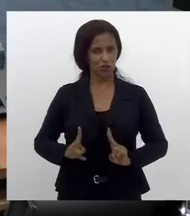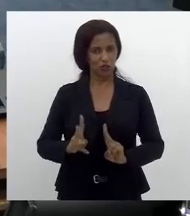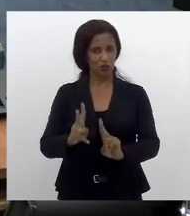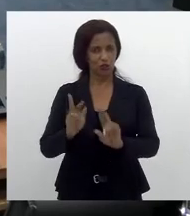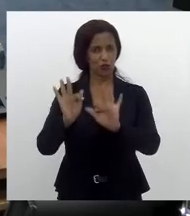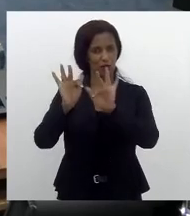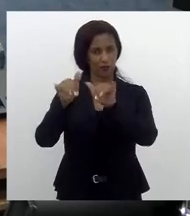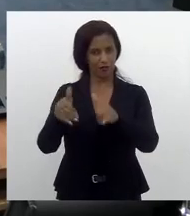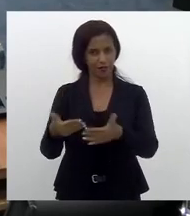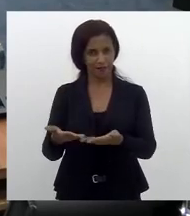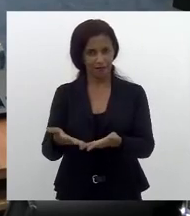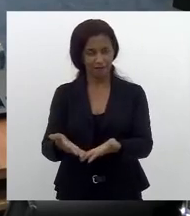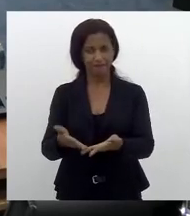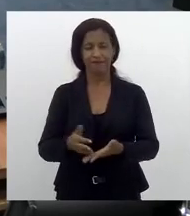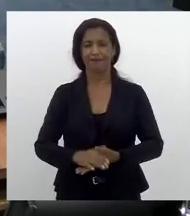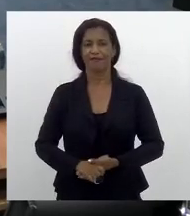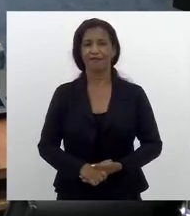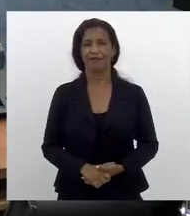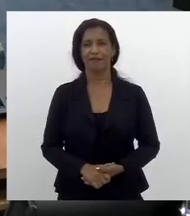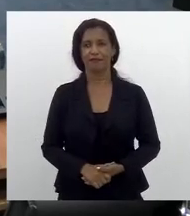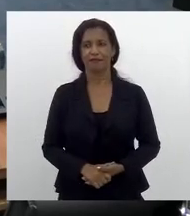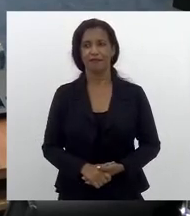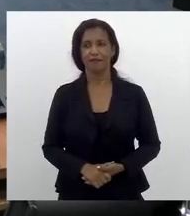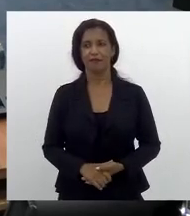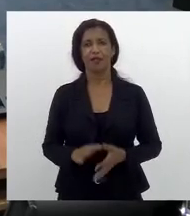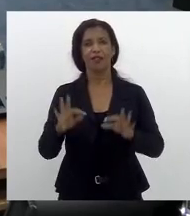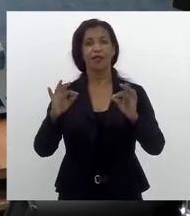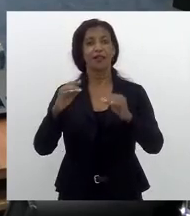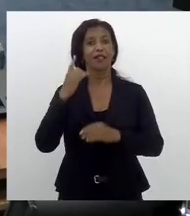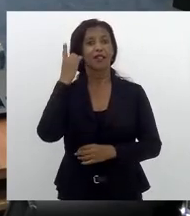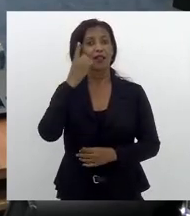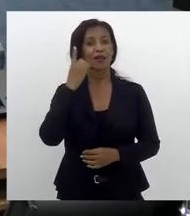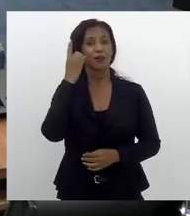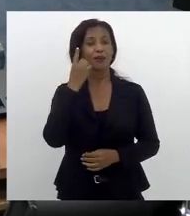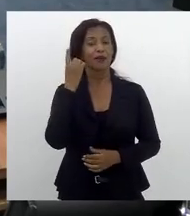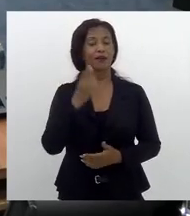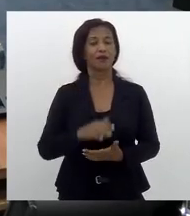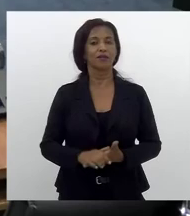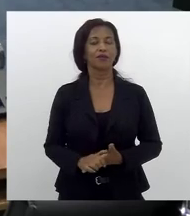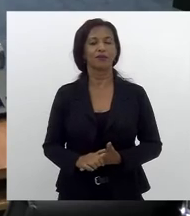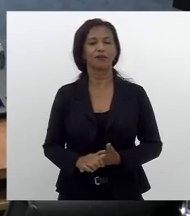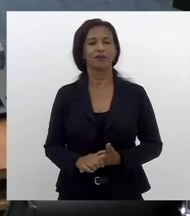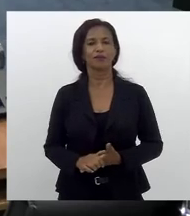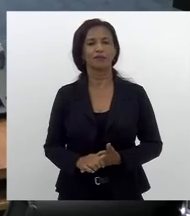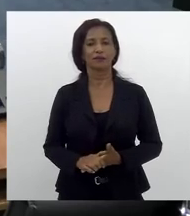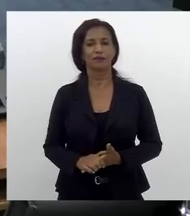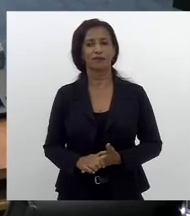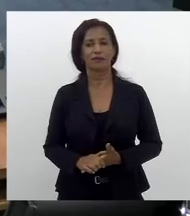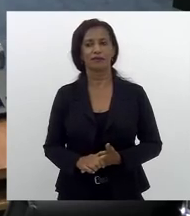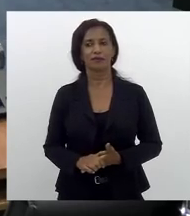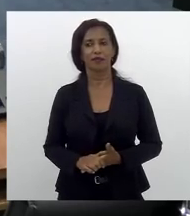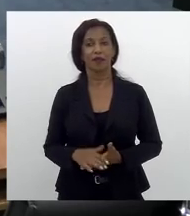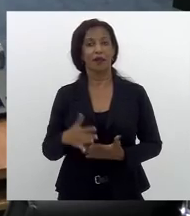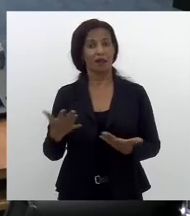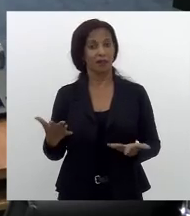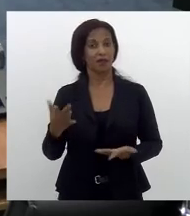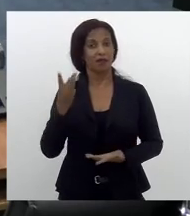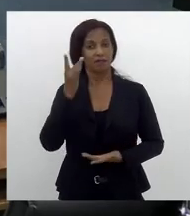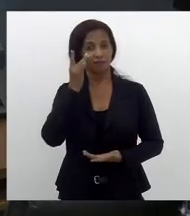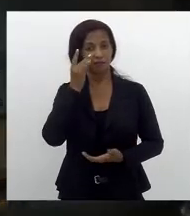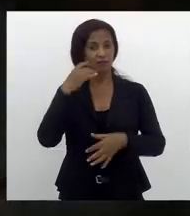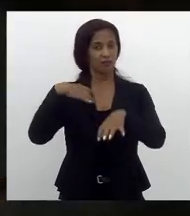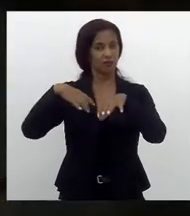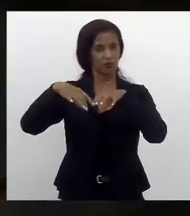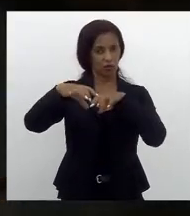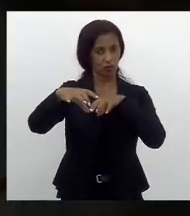expediente final. Senhoras deputadas, senhores deputados, ainda presente no plenário